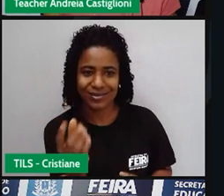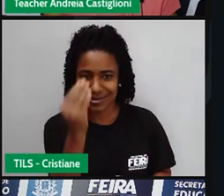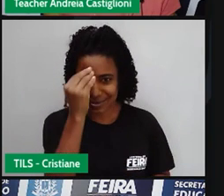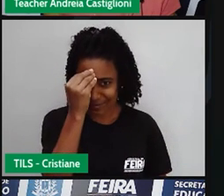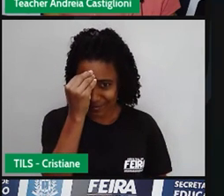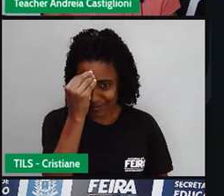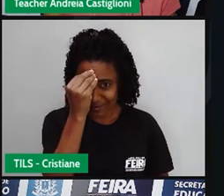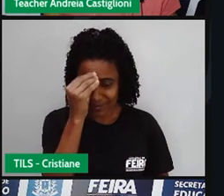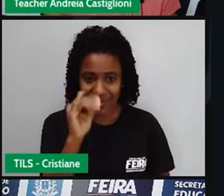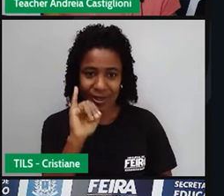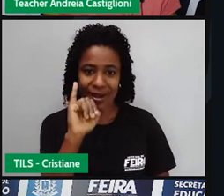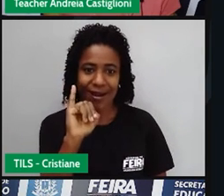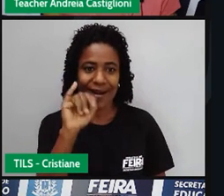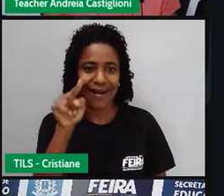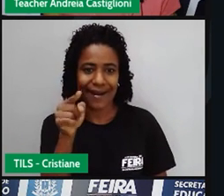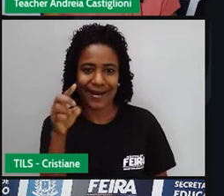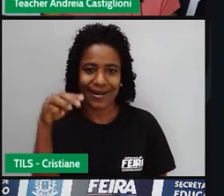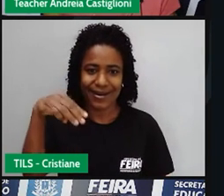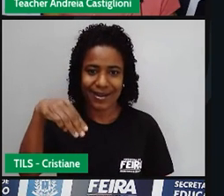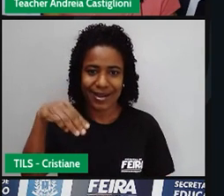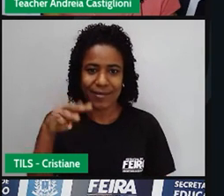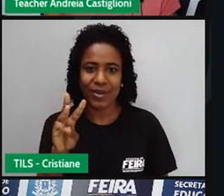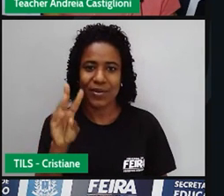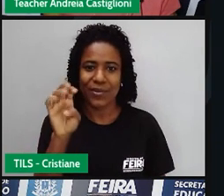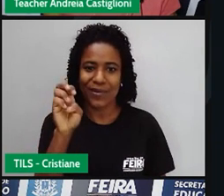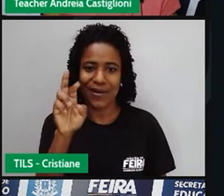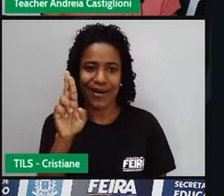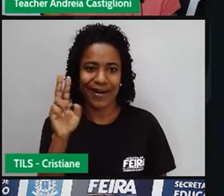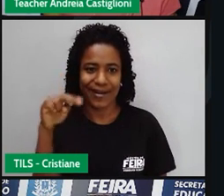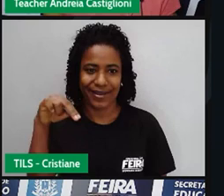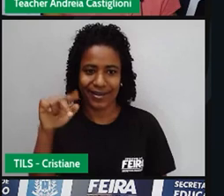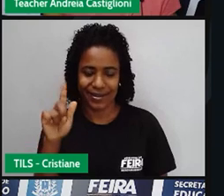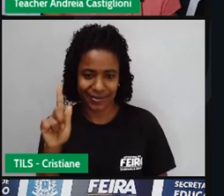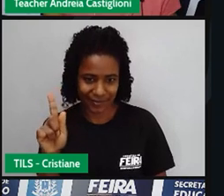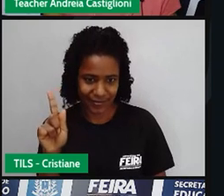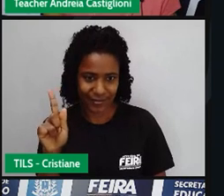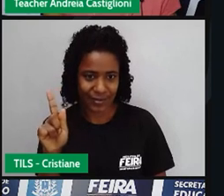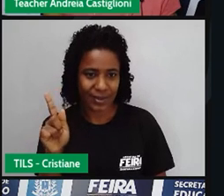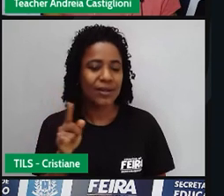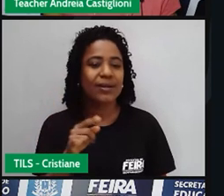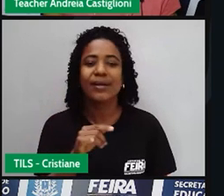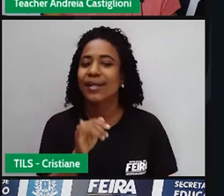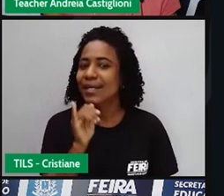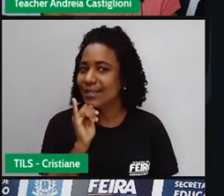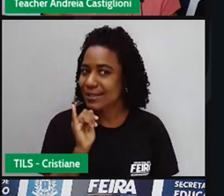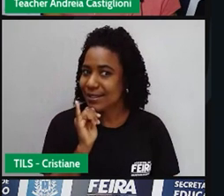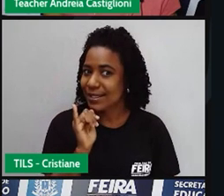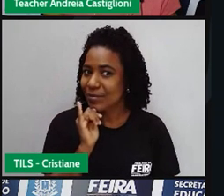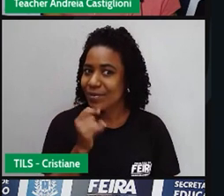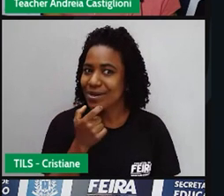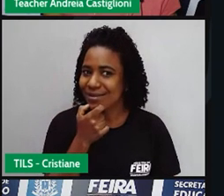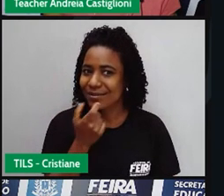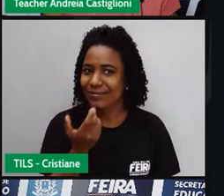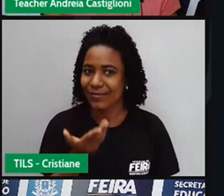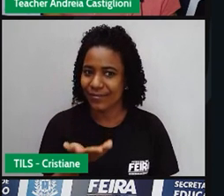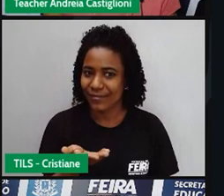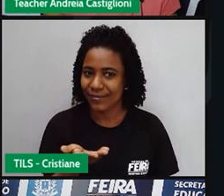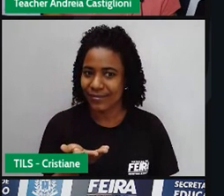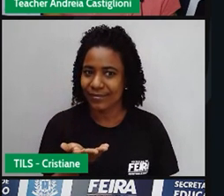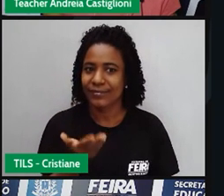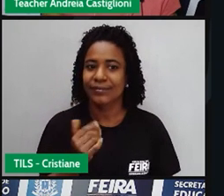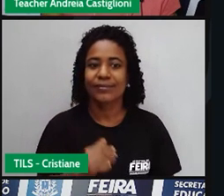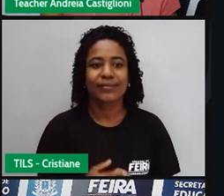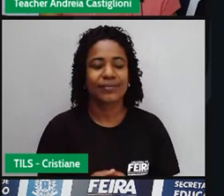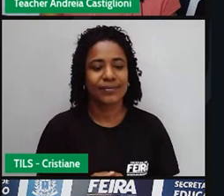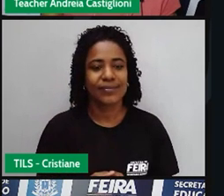eu estou usando o Wesley today your up